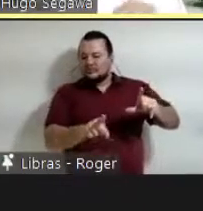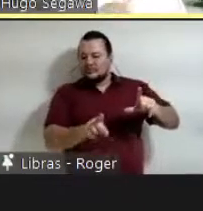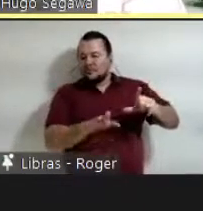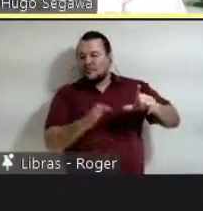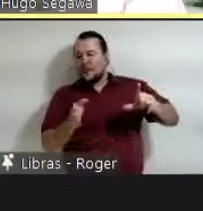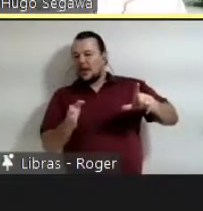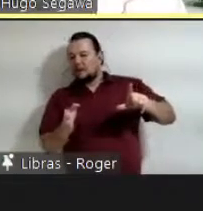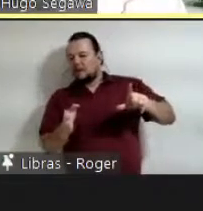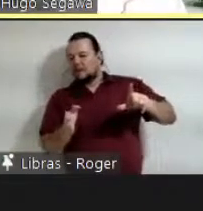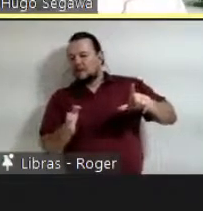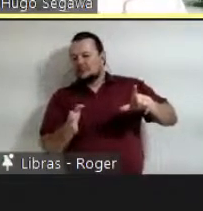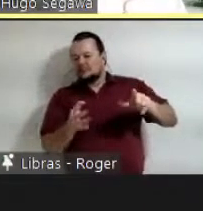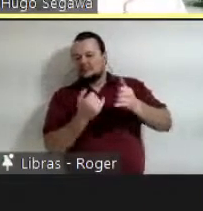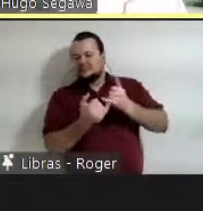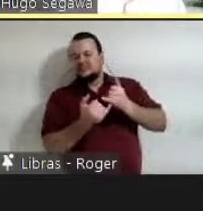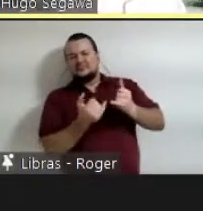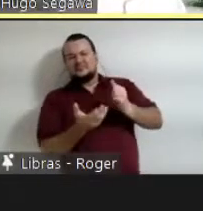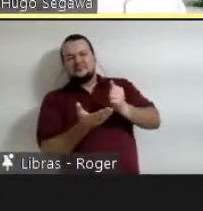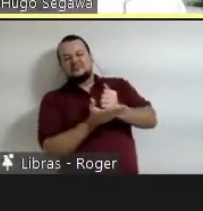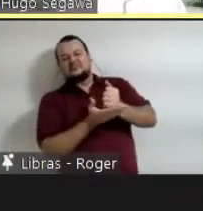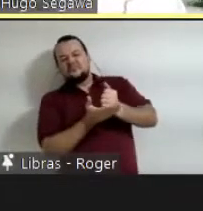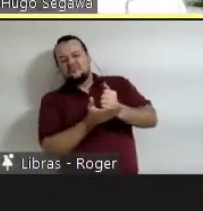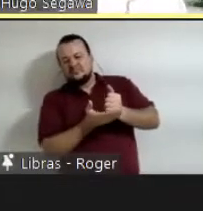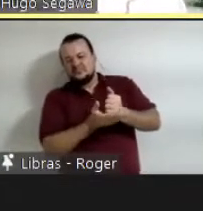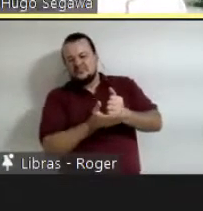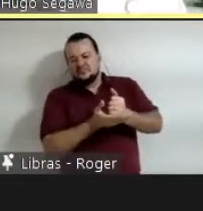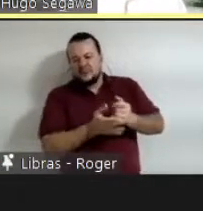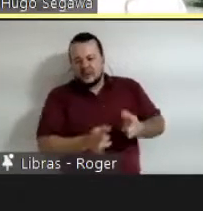E veja esse embasamento, o piloti,